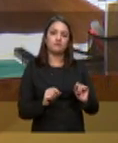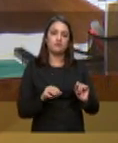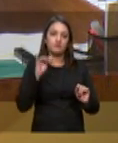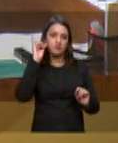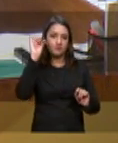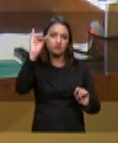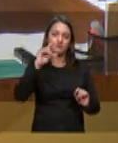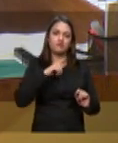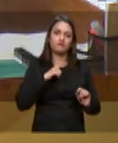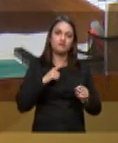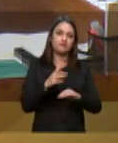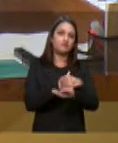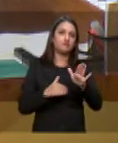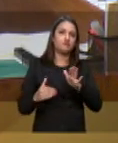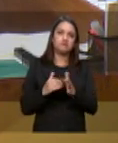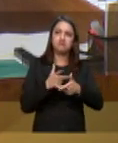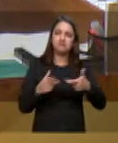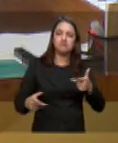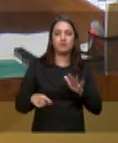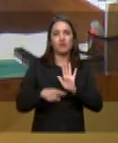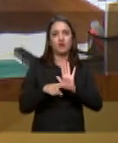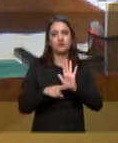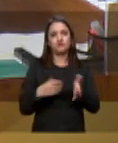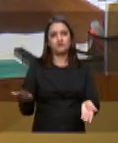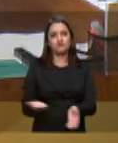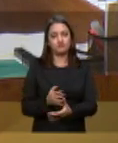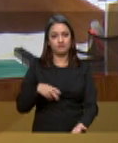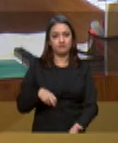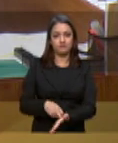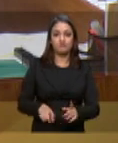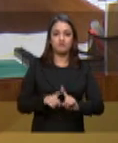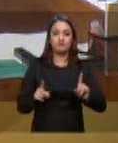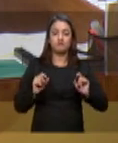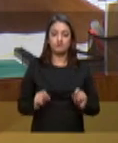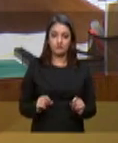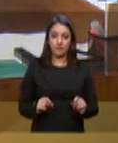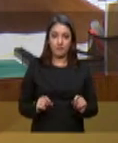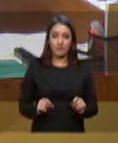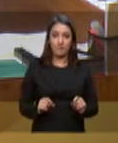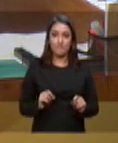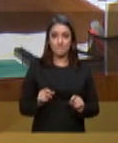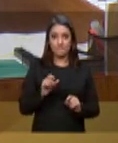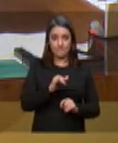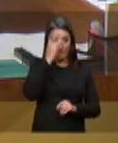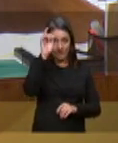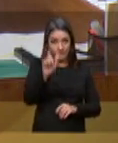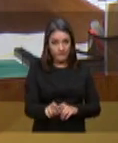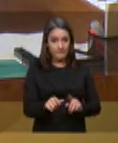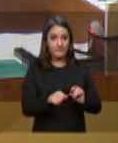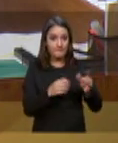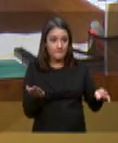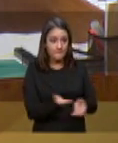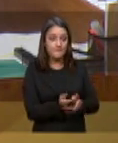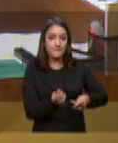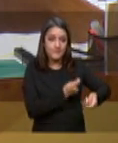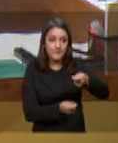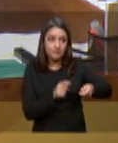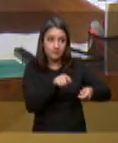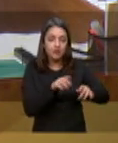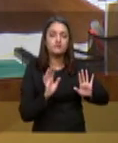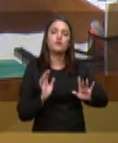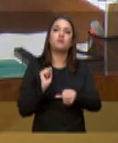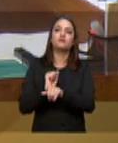às agruras de toda sorte do processo criminal. No entanto, enquanto dure por iniciativa do contribuinte, o processo administrativo suspende o curso da prescrição